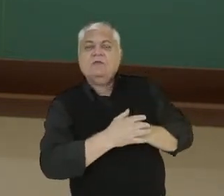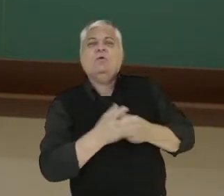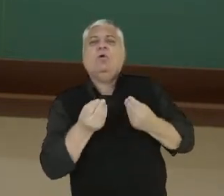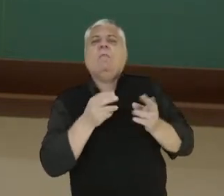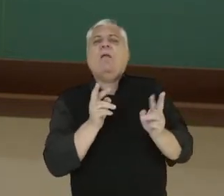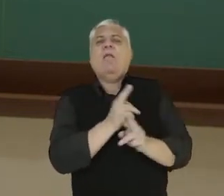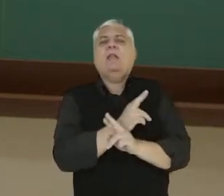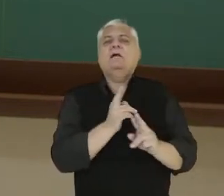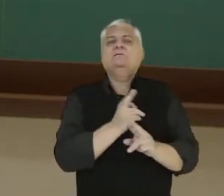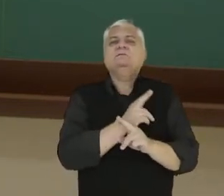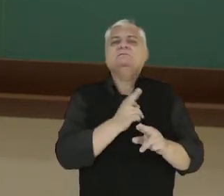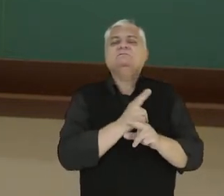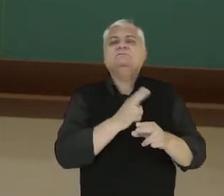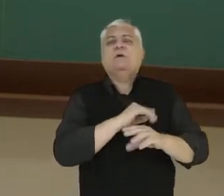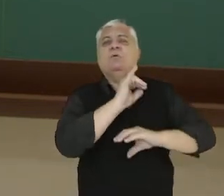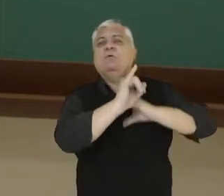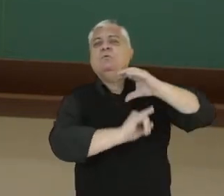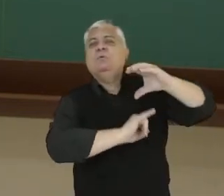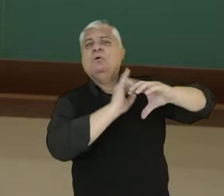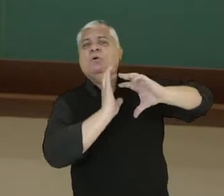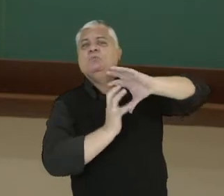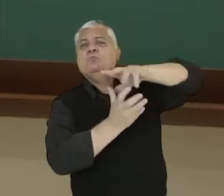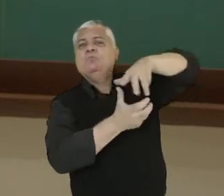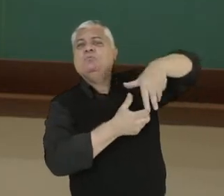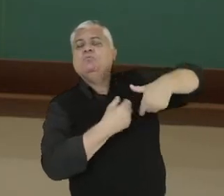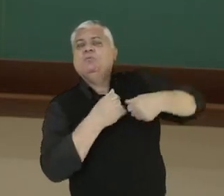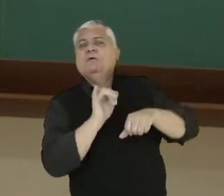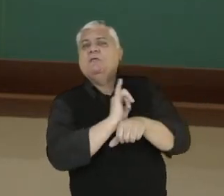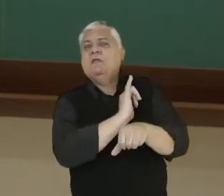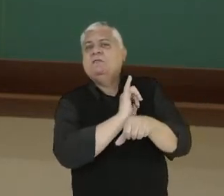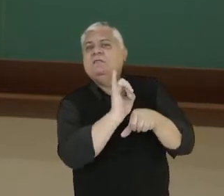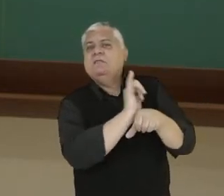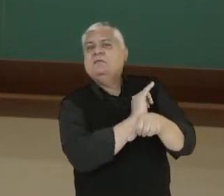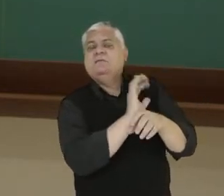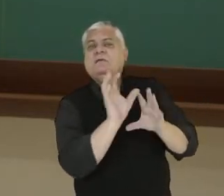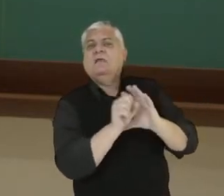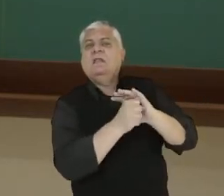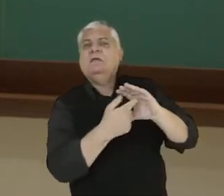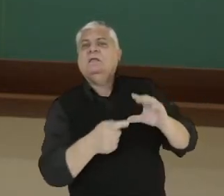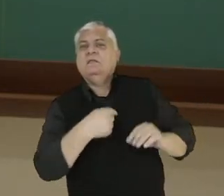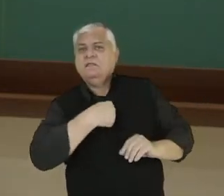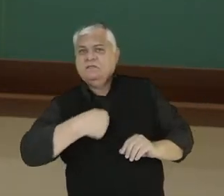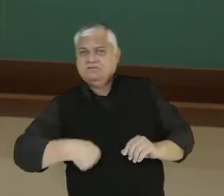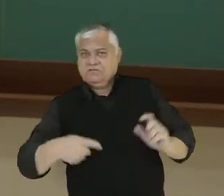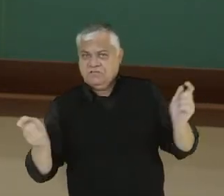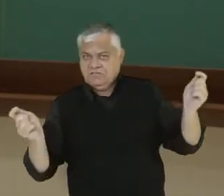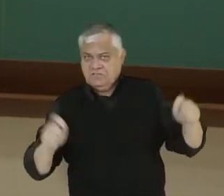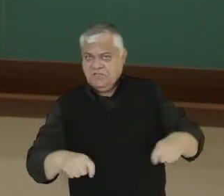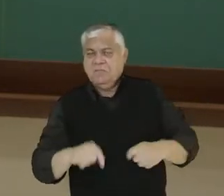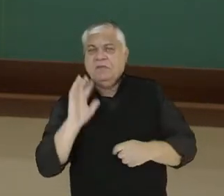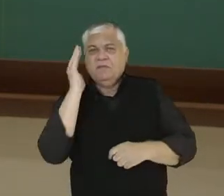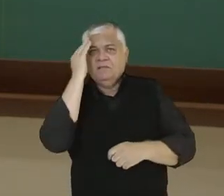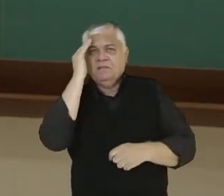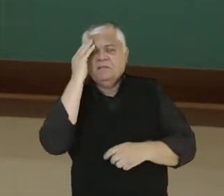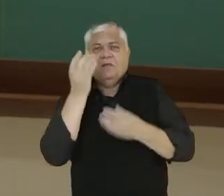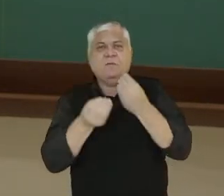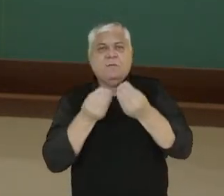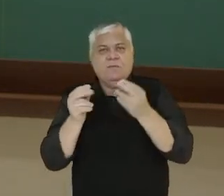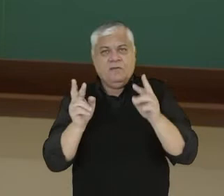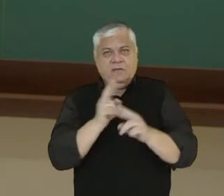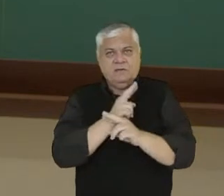relações internacionais chinesas? Que estratégias ou que características nós podemos considerar para entender essas